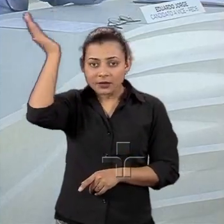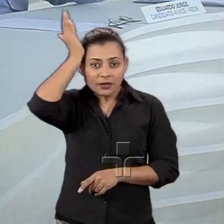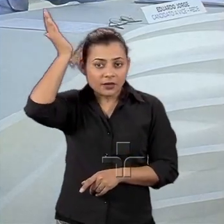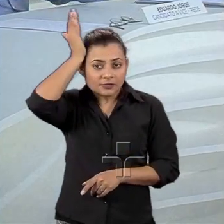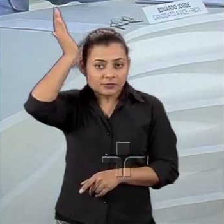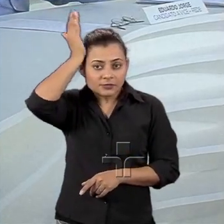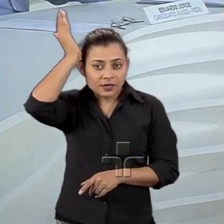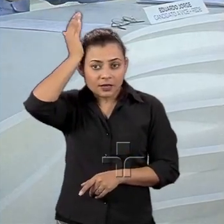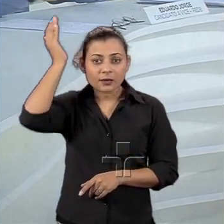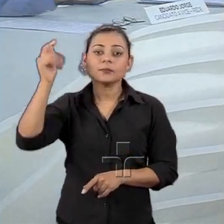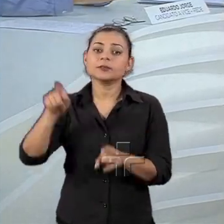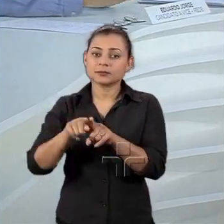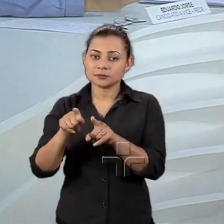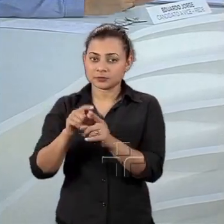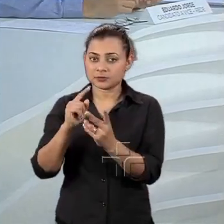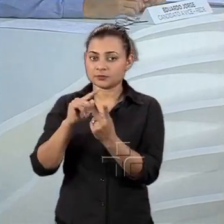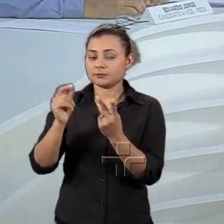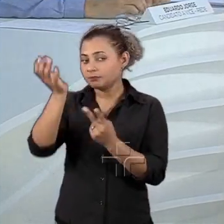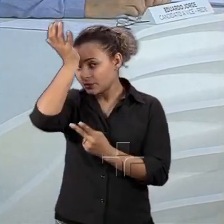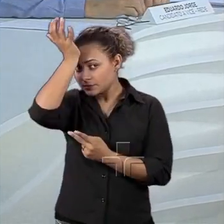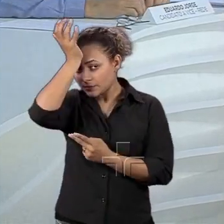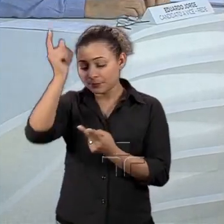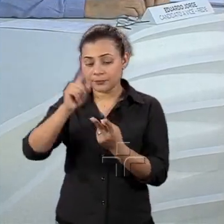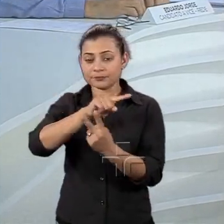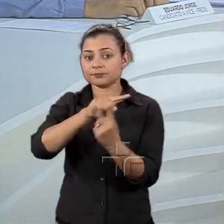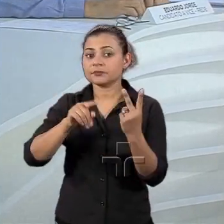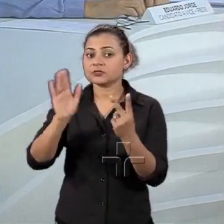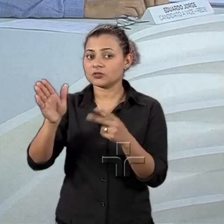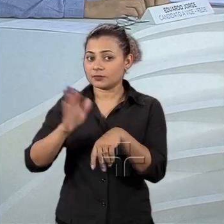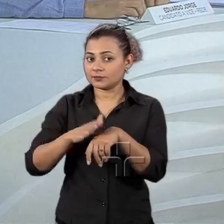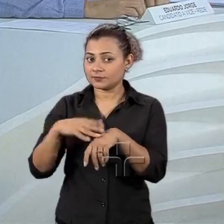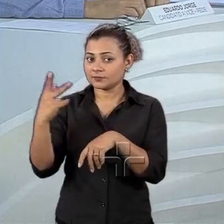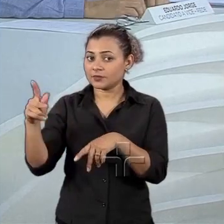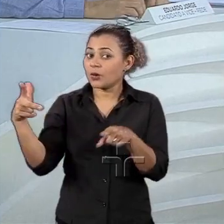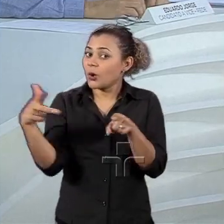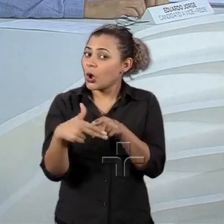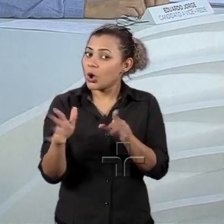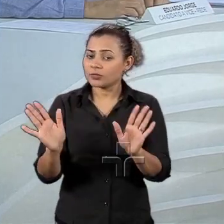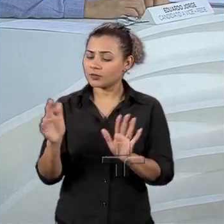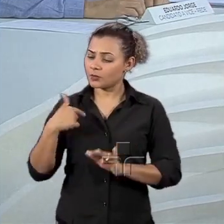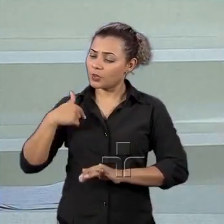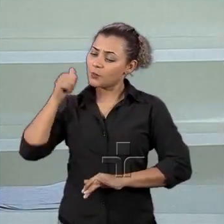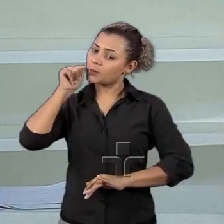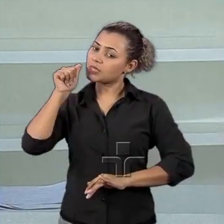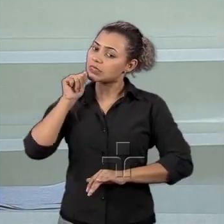isso? É minha vez de responder, se você me der licença. Não é bom cortar uma dama.